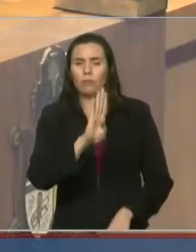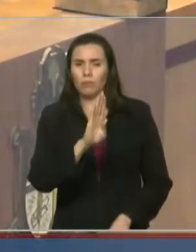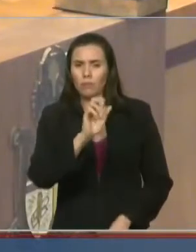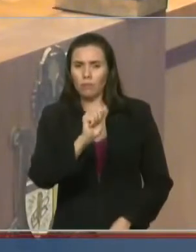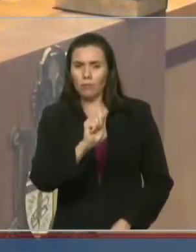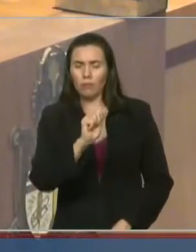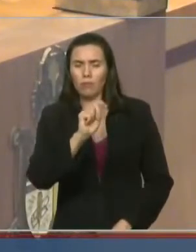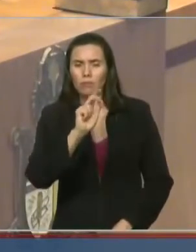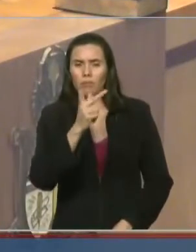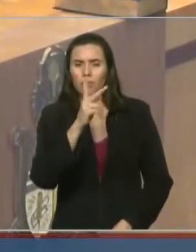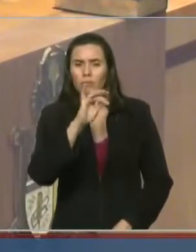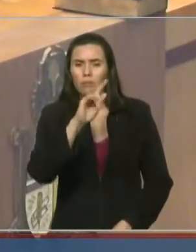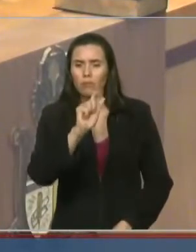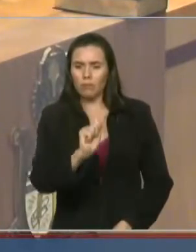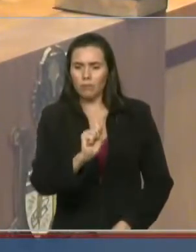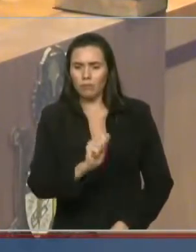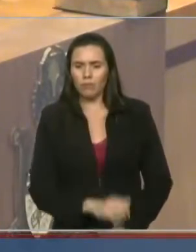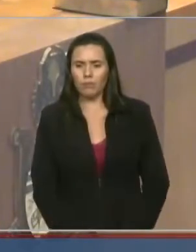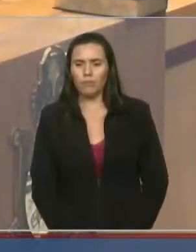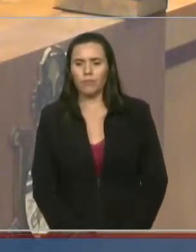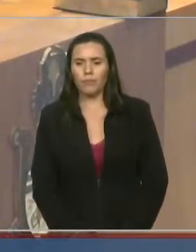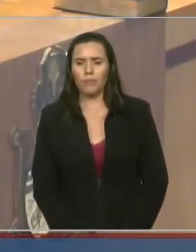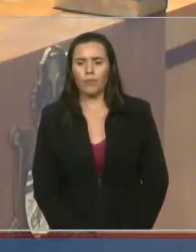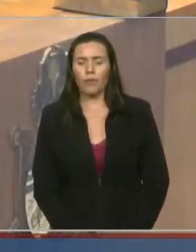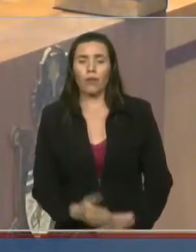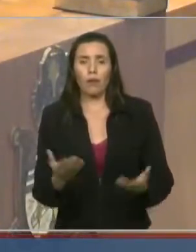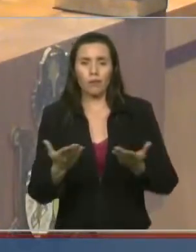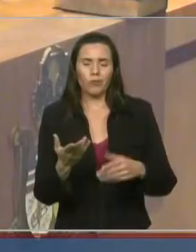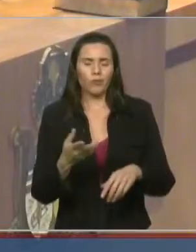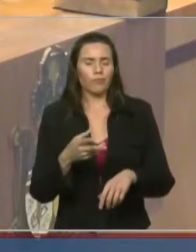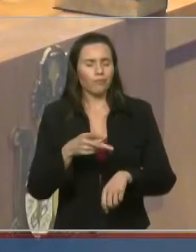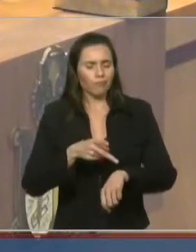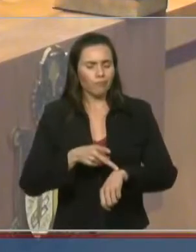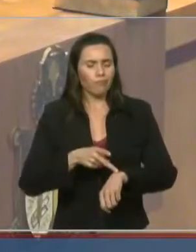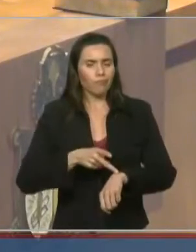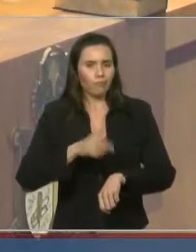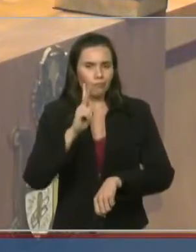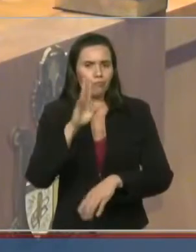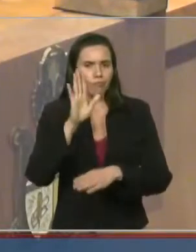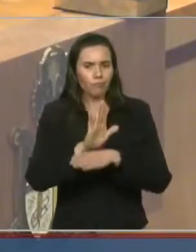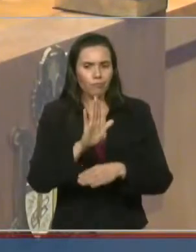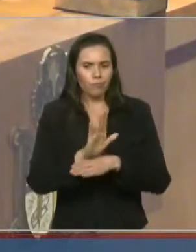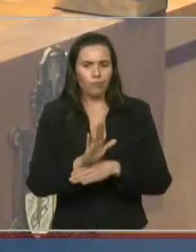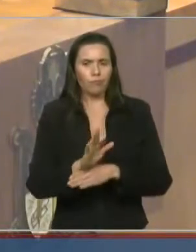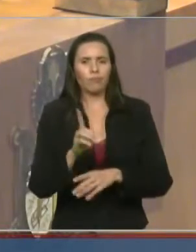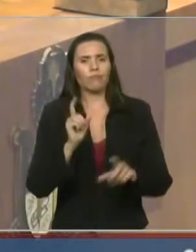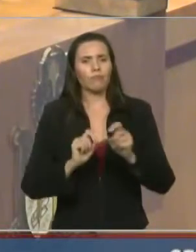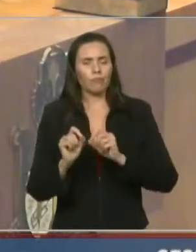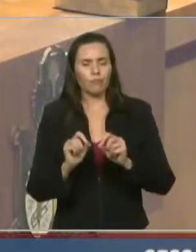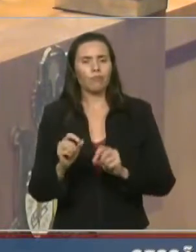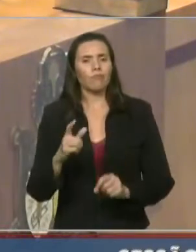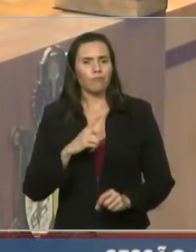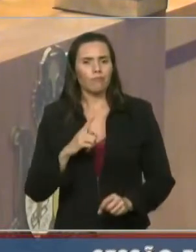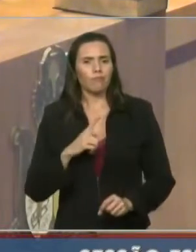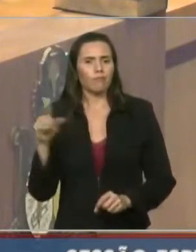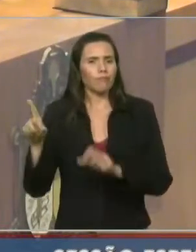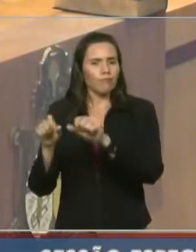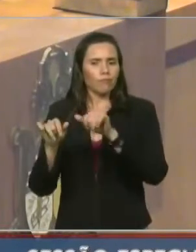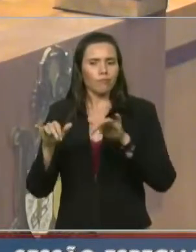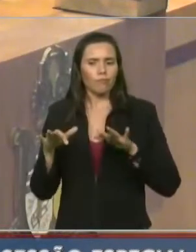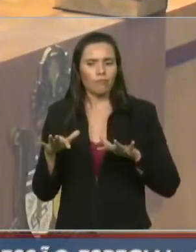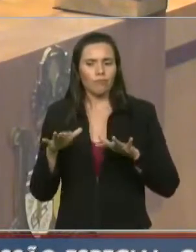a partir das 2 horas, vai ter um evento que é a formulação de um